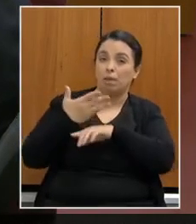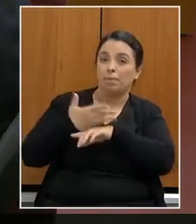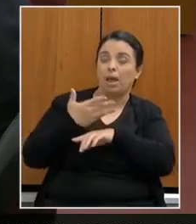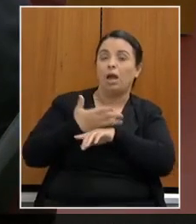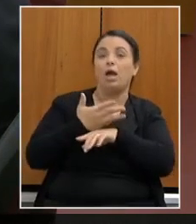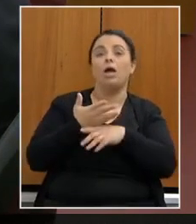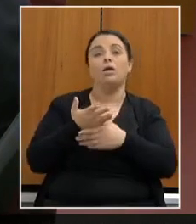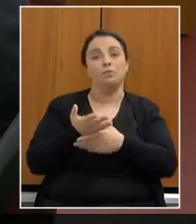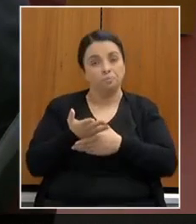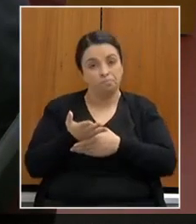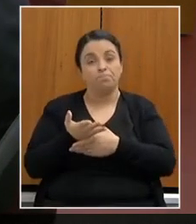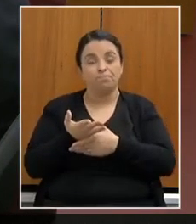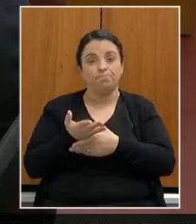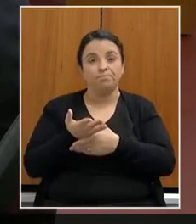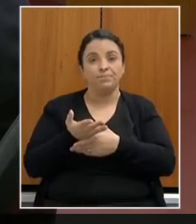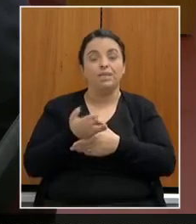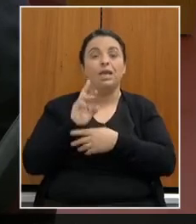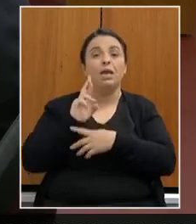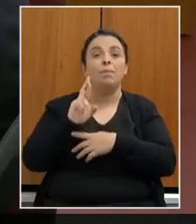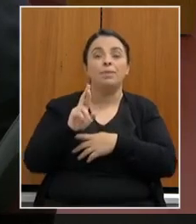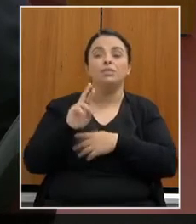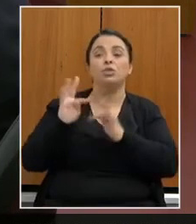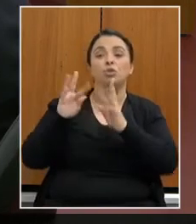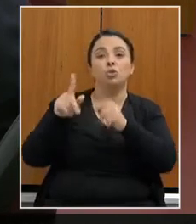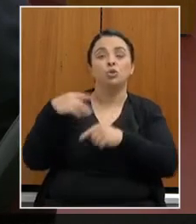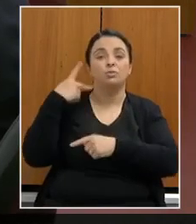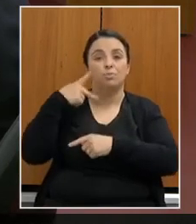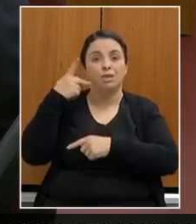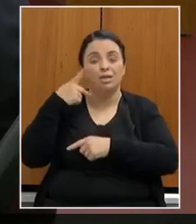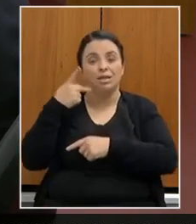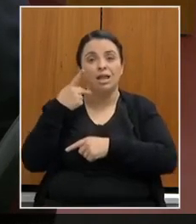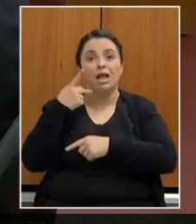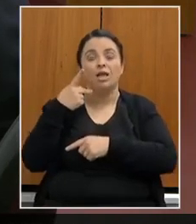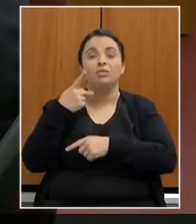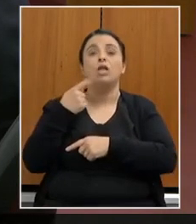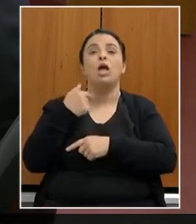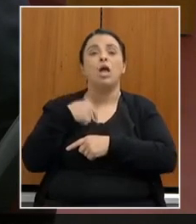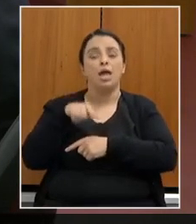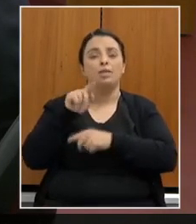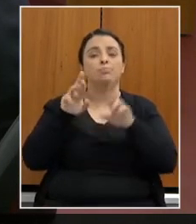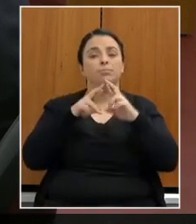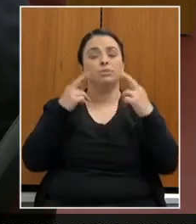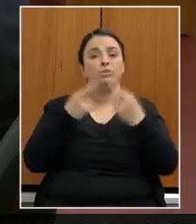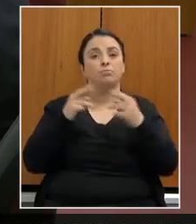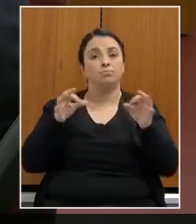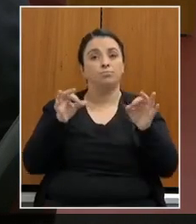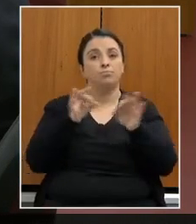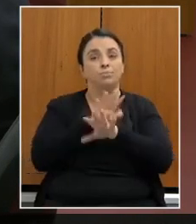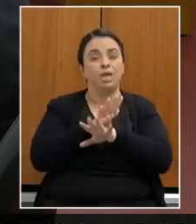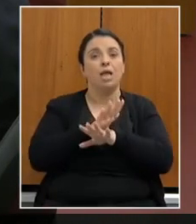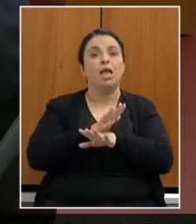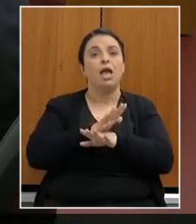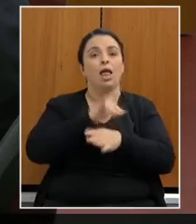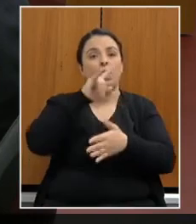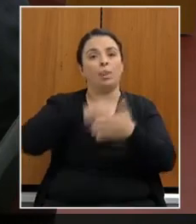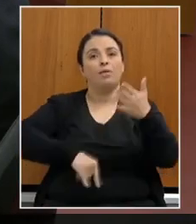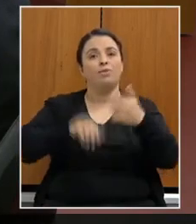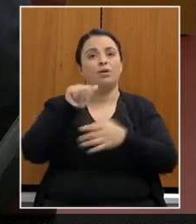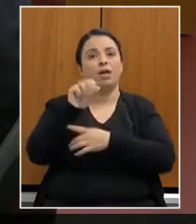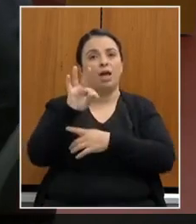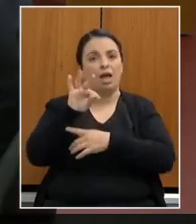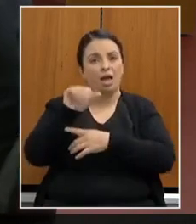e, em nome dos parlamentares, dos convidados, encerramos os trabalhos e determinamos a lavratura da ata. Muito obrigado.